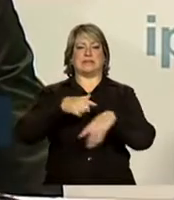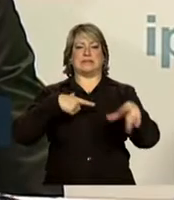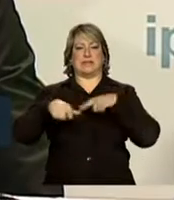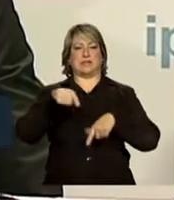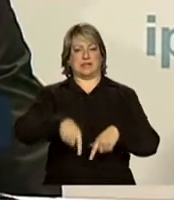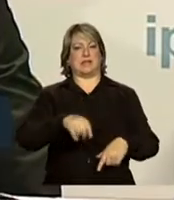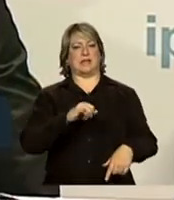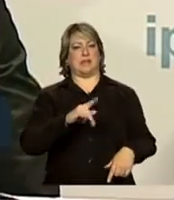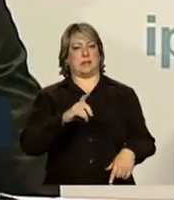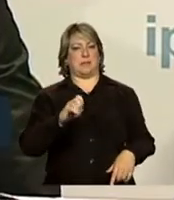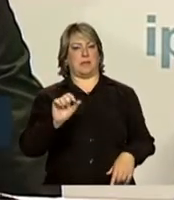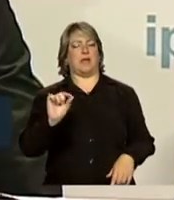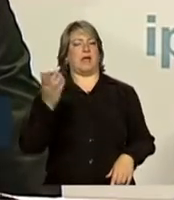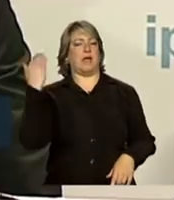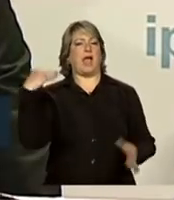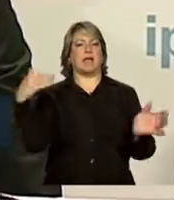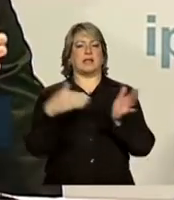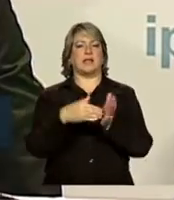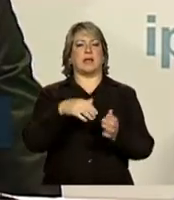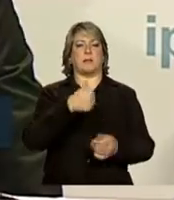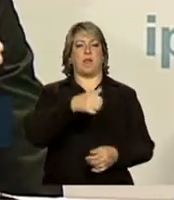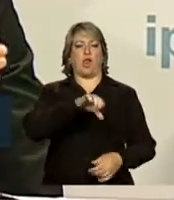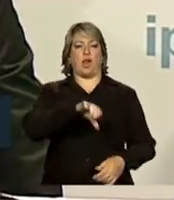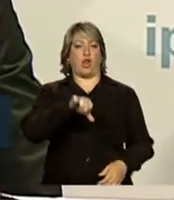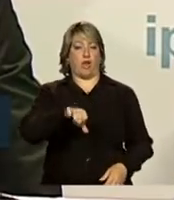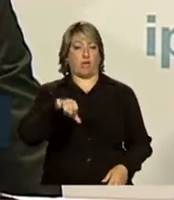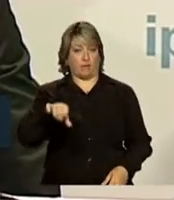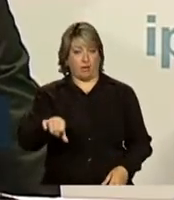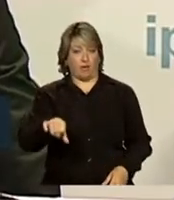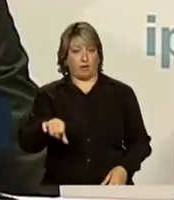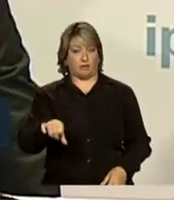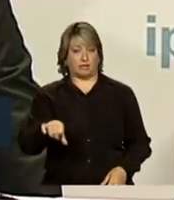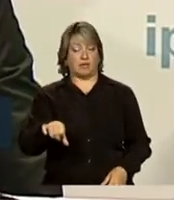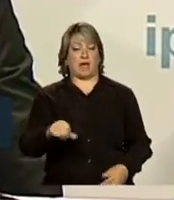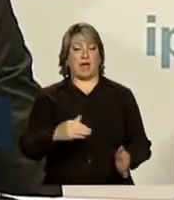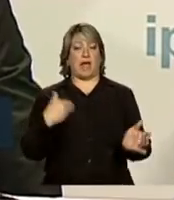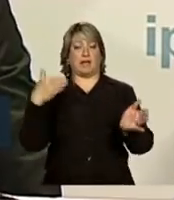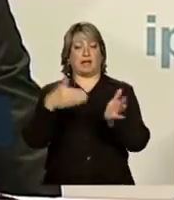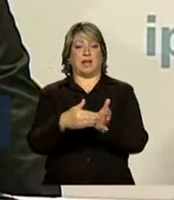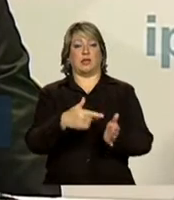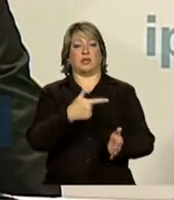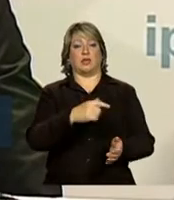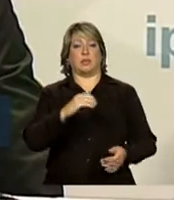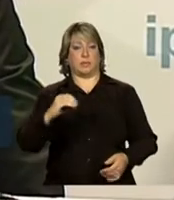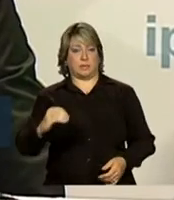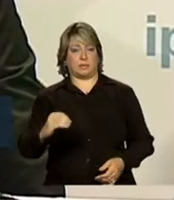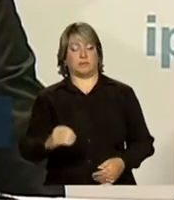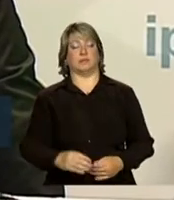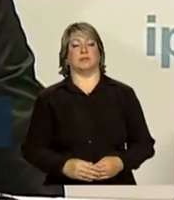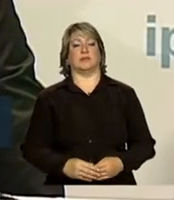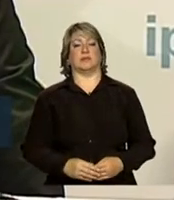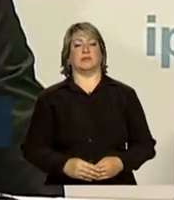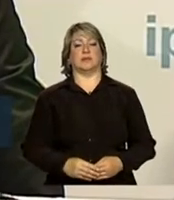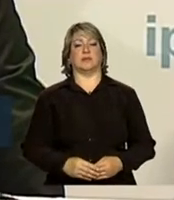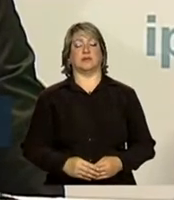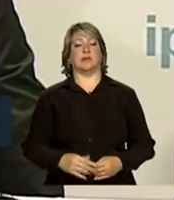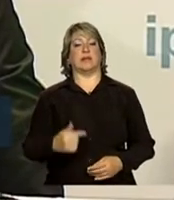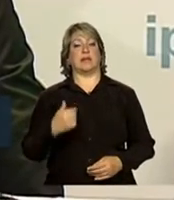até 99, na verdade, 99 para 2000. Então,